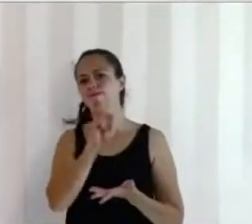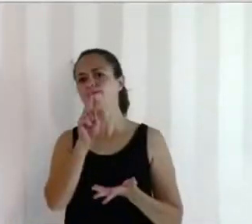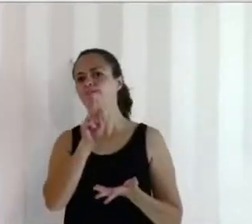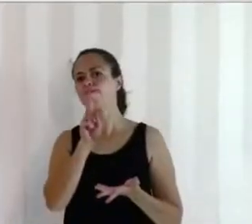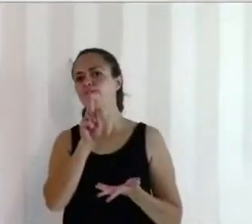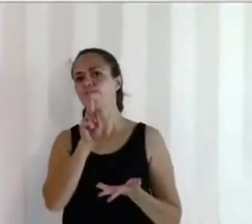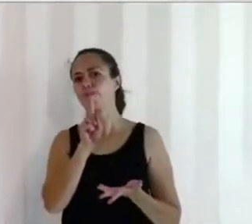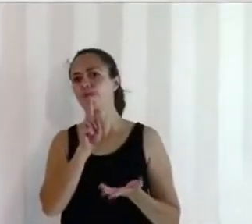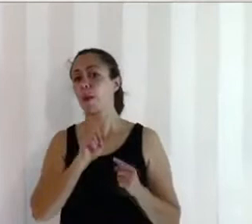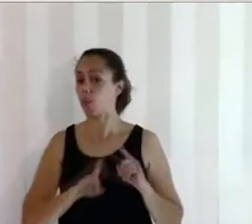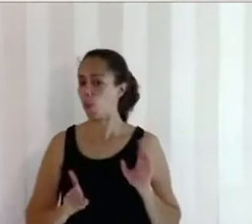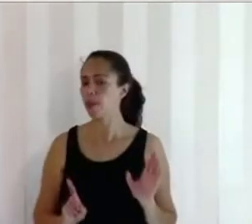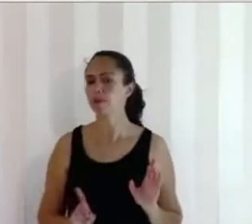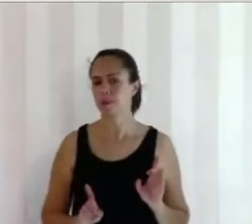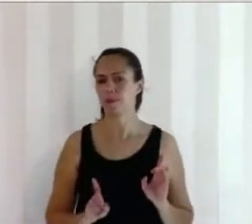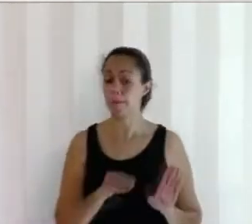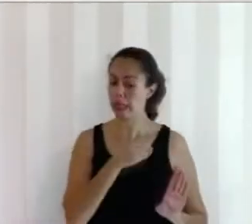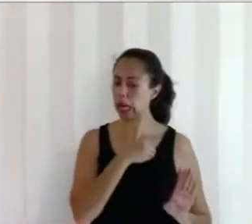porque era pecado.